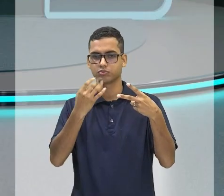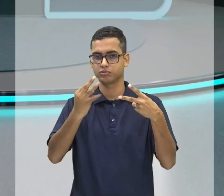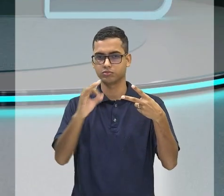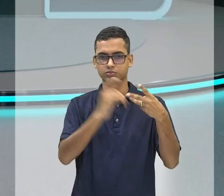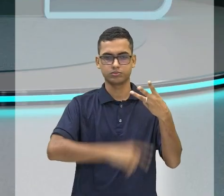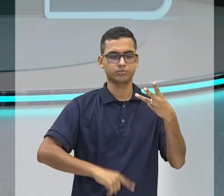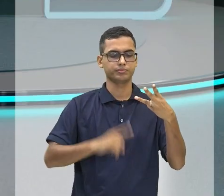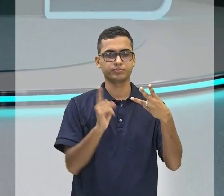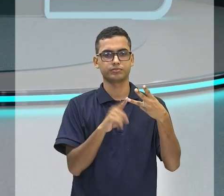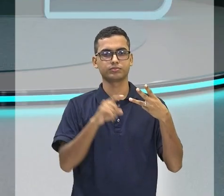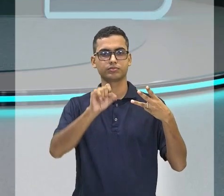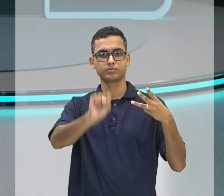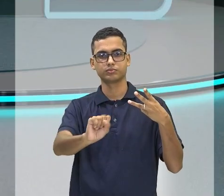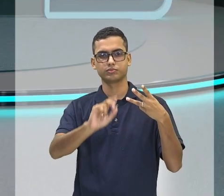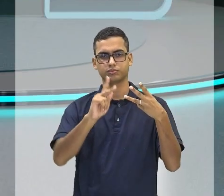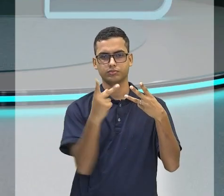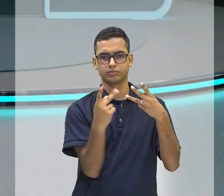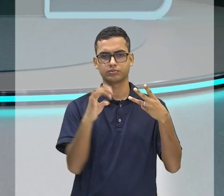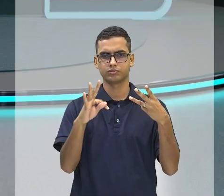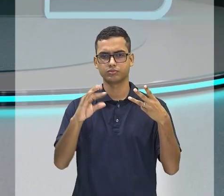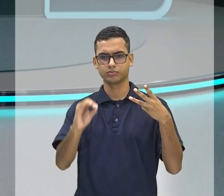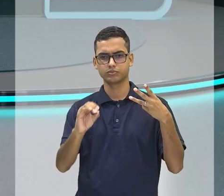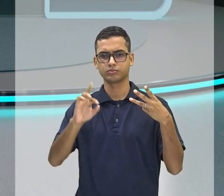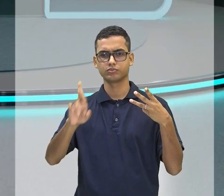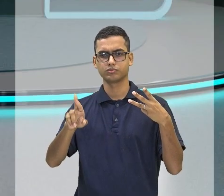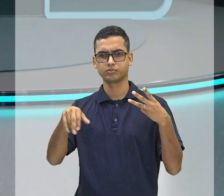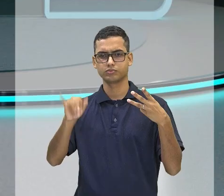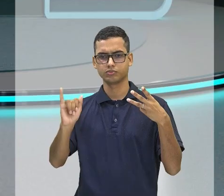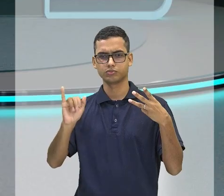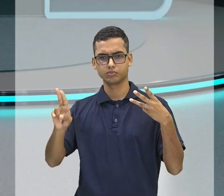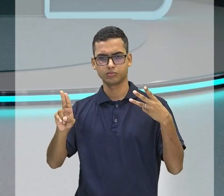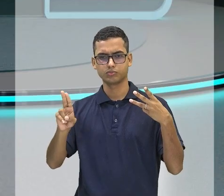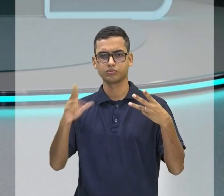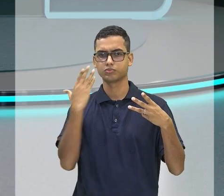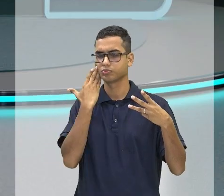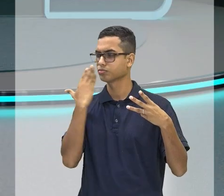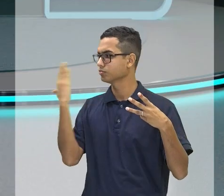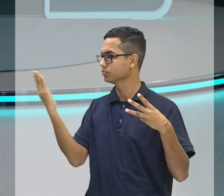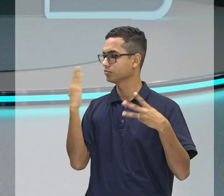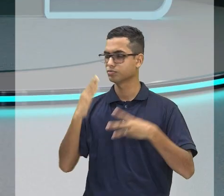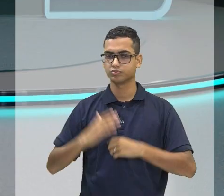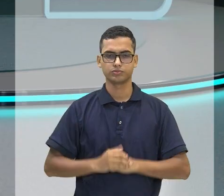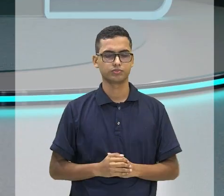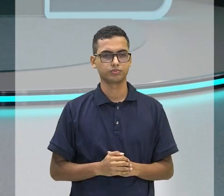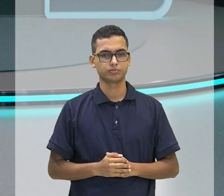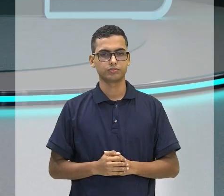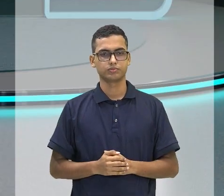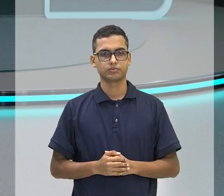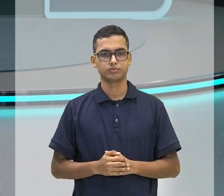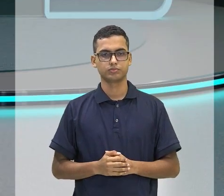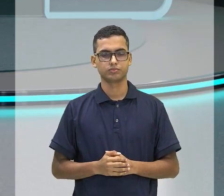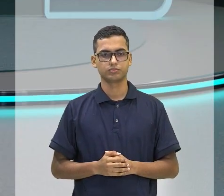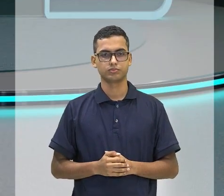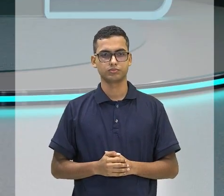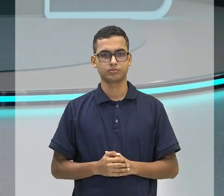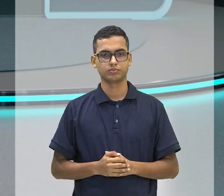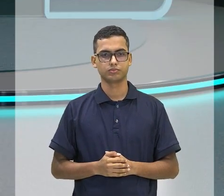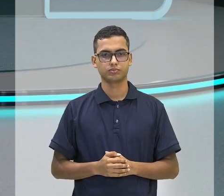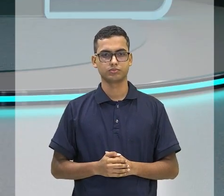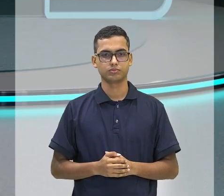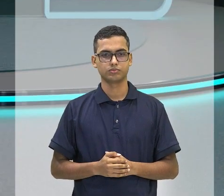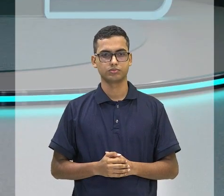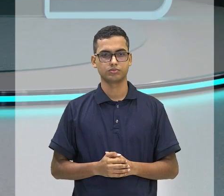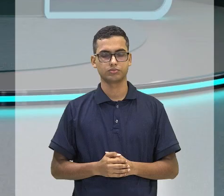estilos. Prosseguindo, eu quero apresentar para vocês também o Shito Ryu, né? Ele foi